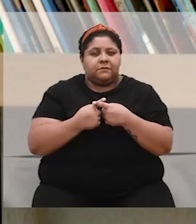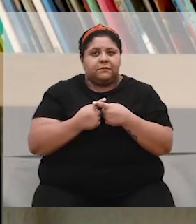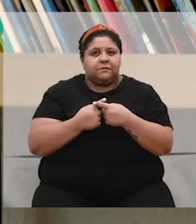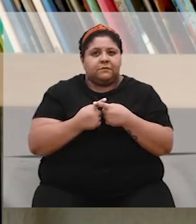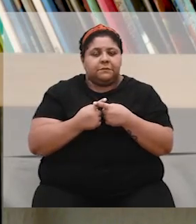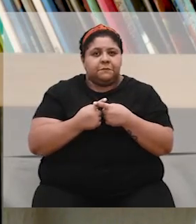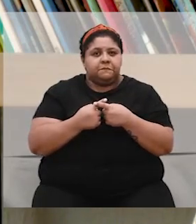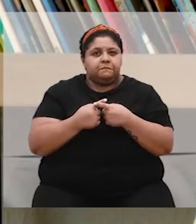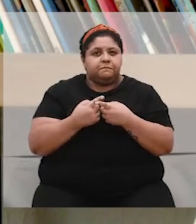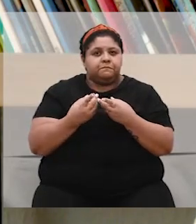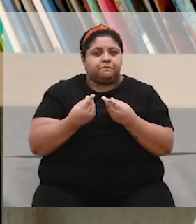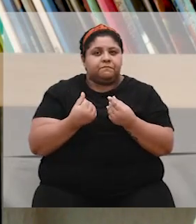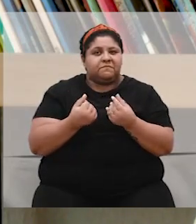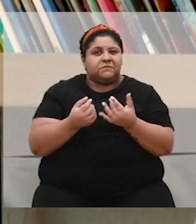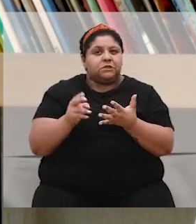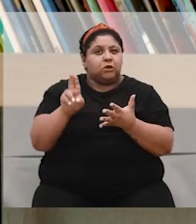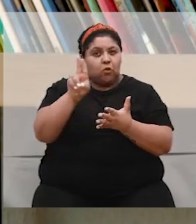pela